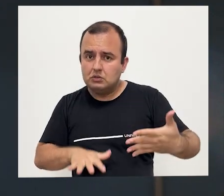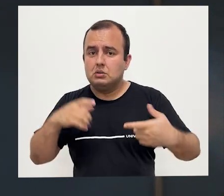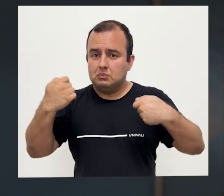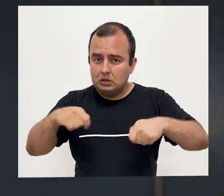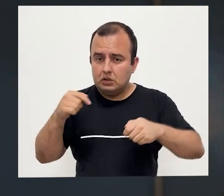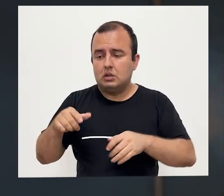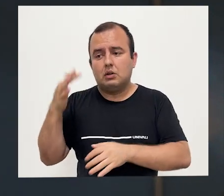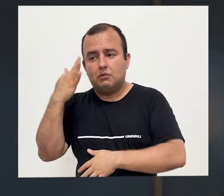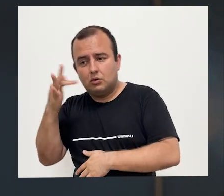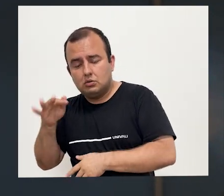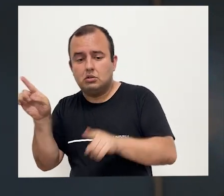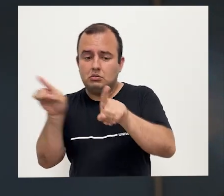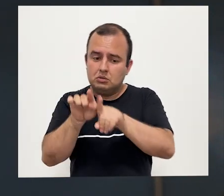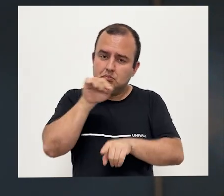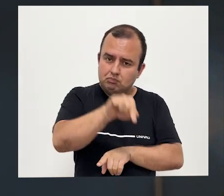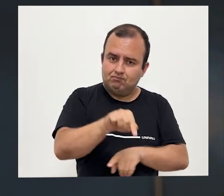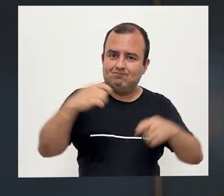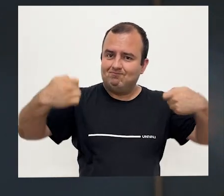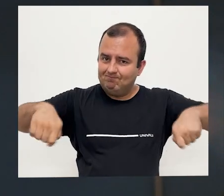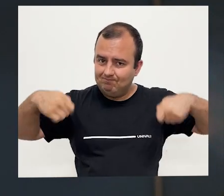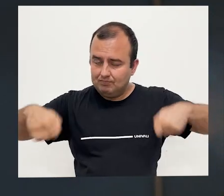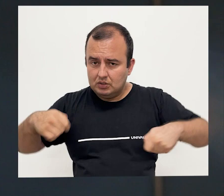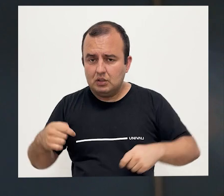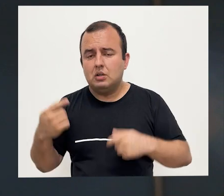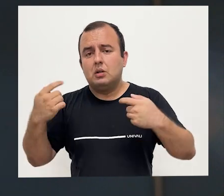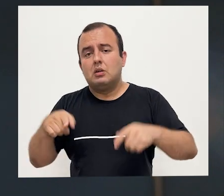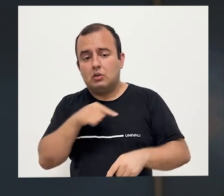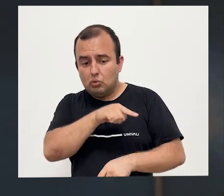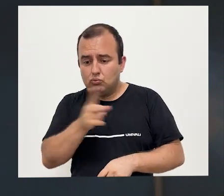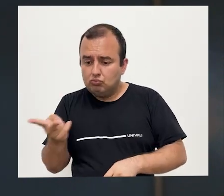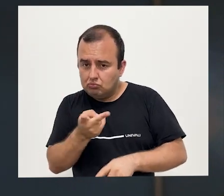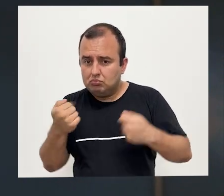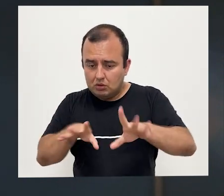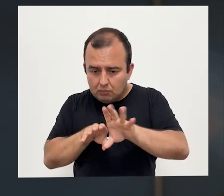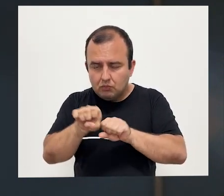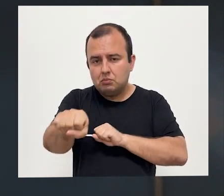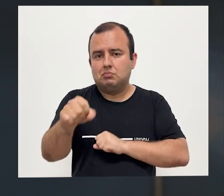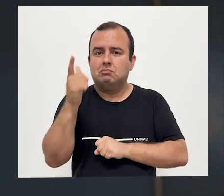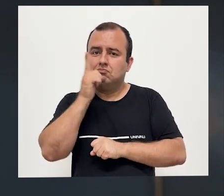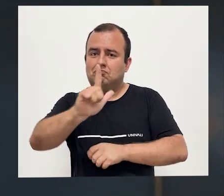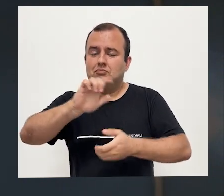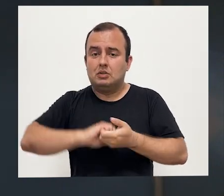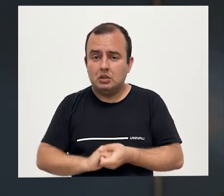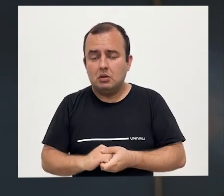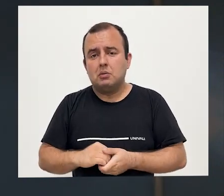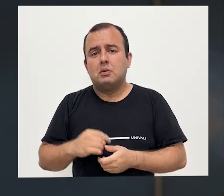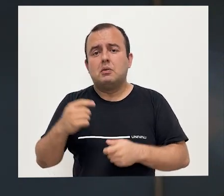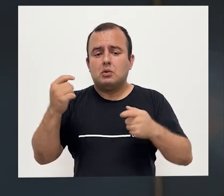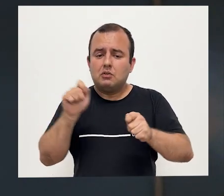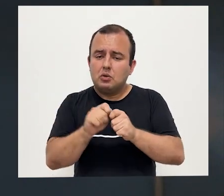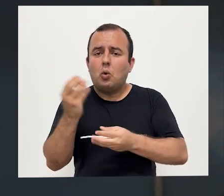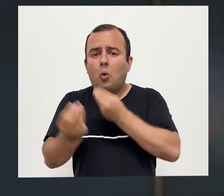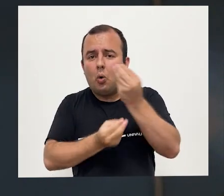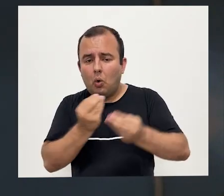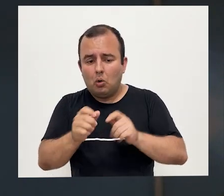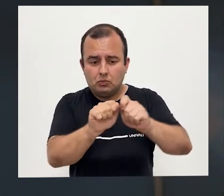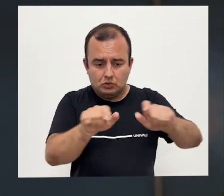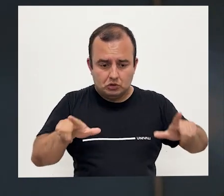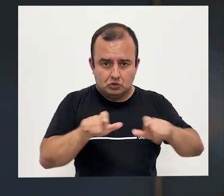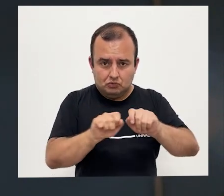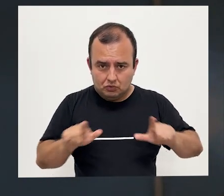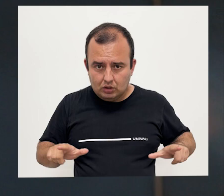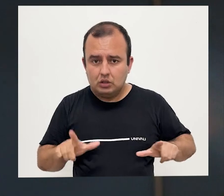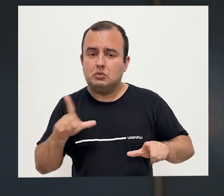que você faz além da grade curricular do seu curso e são necessárias para você poder se formar. Para fazer isso, primeiro você deve reunir todos